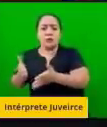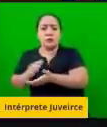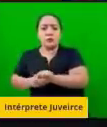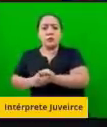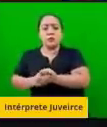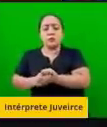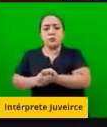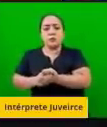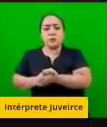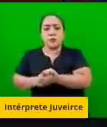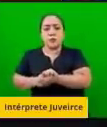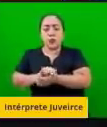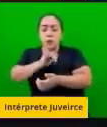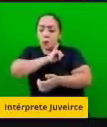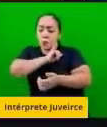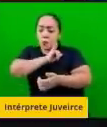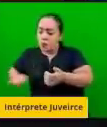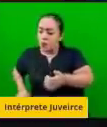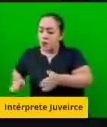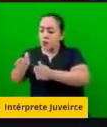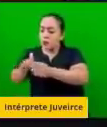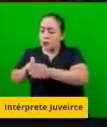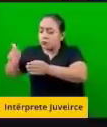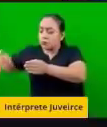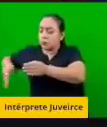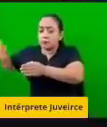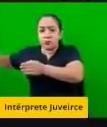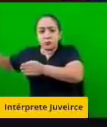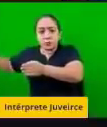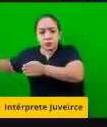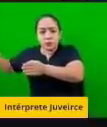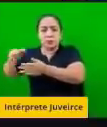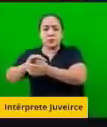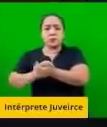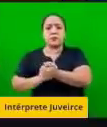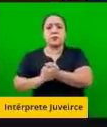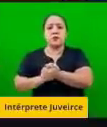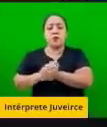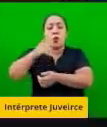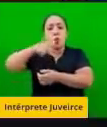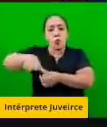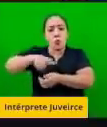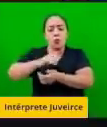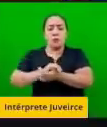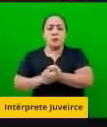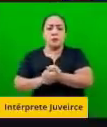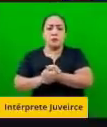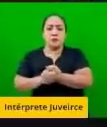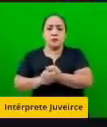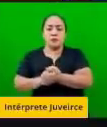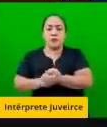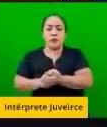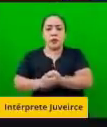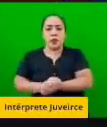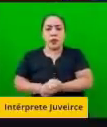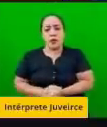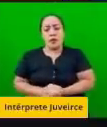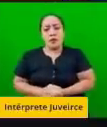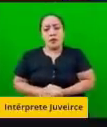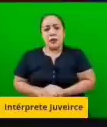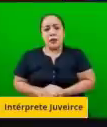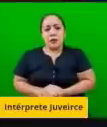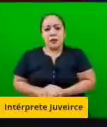imperial como nos próximos períodos adiante. Outra situação, eu quero trabalhar